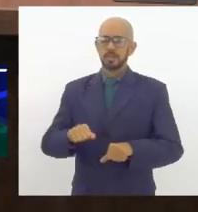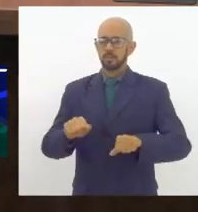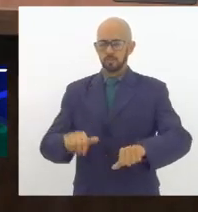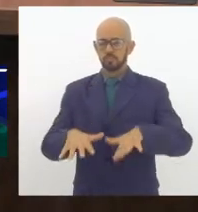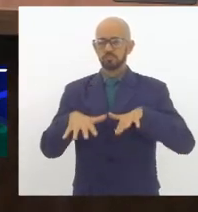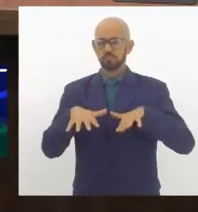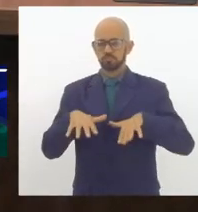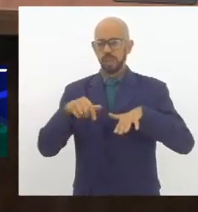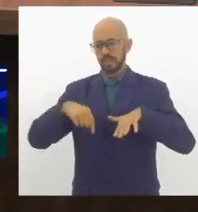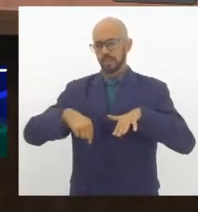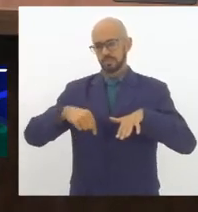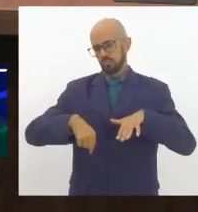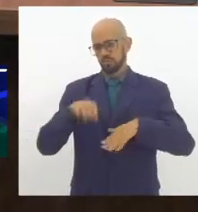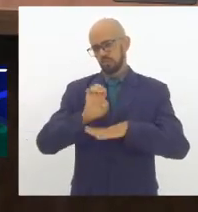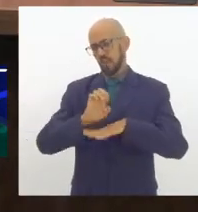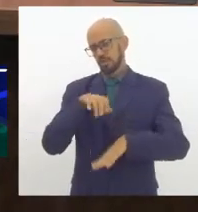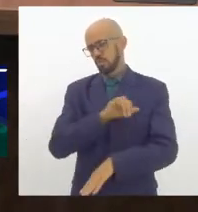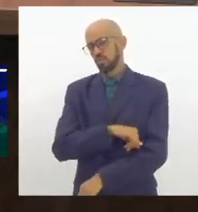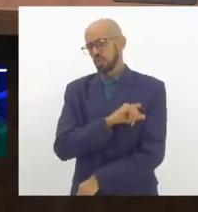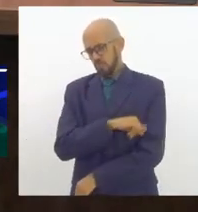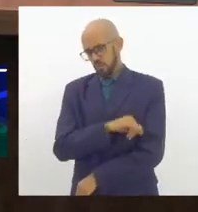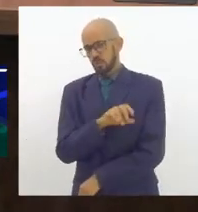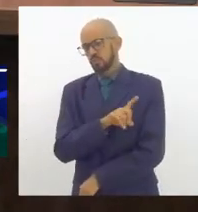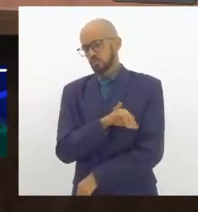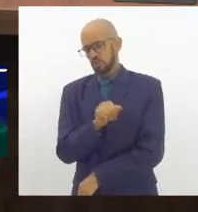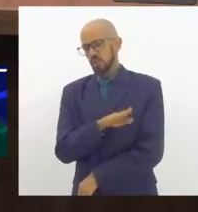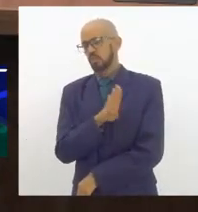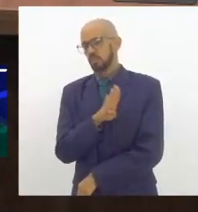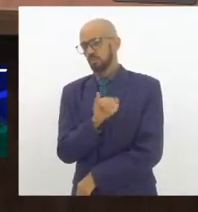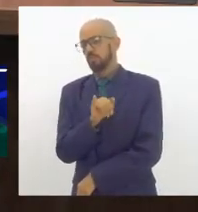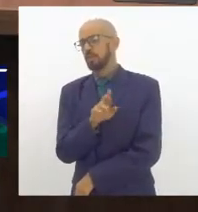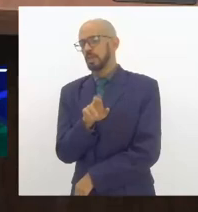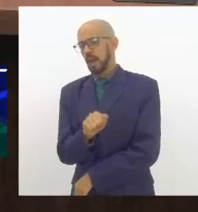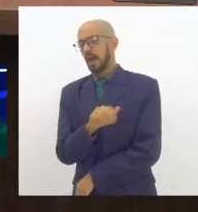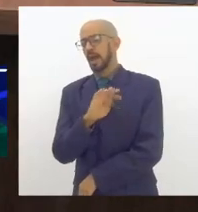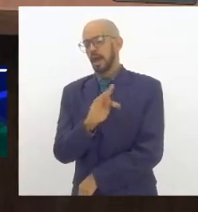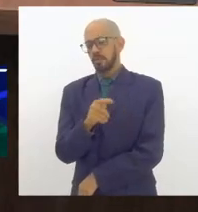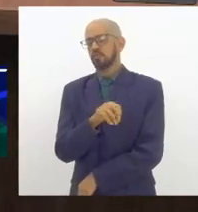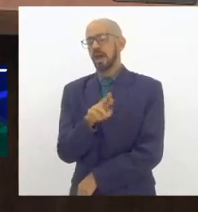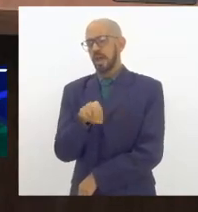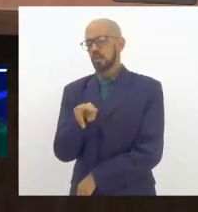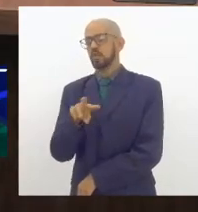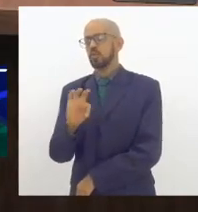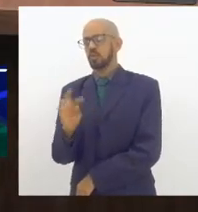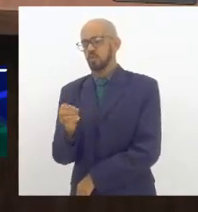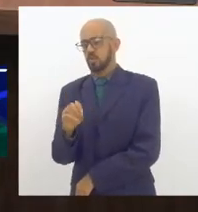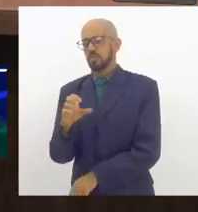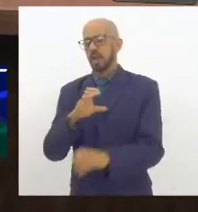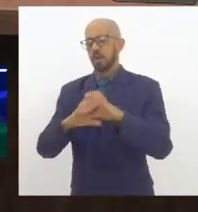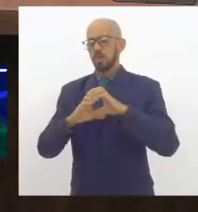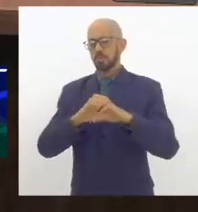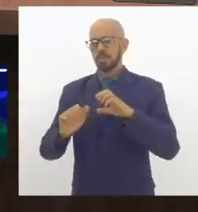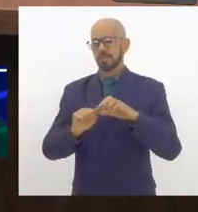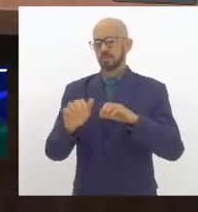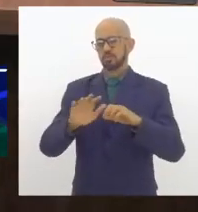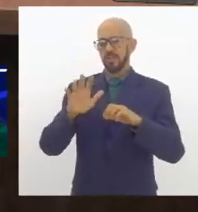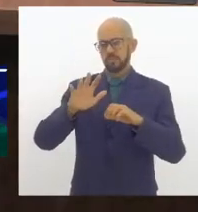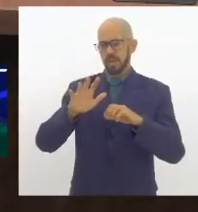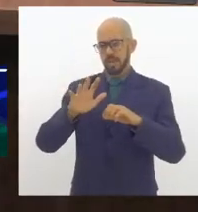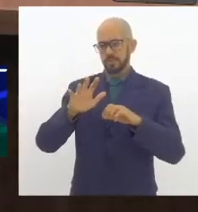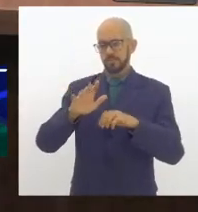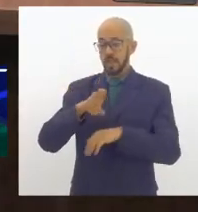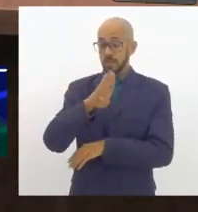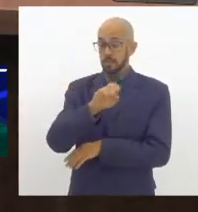de Janeiro o dia Estadual Bira Carvalho homenagem a comunicação favelada e periférica se o presidente